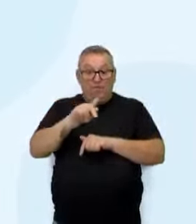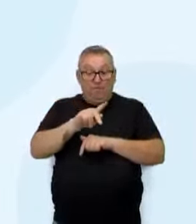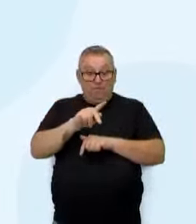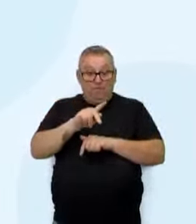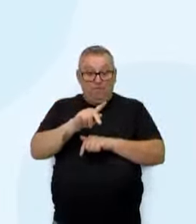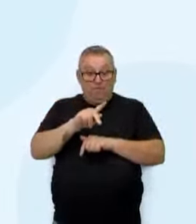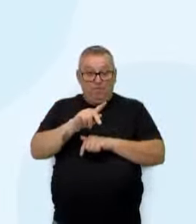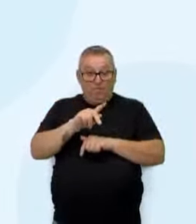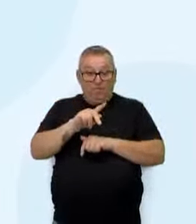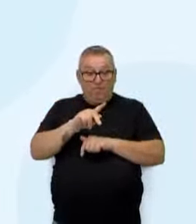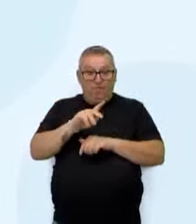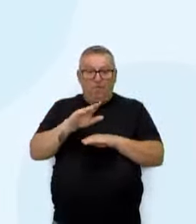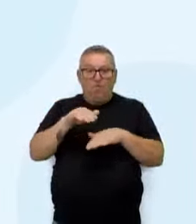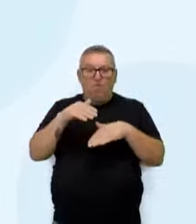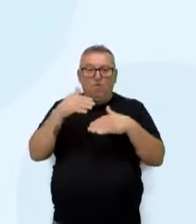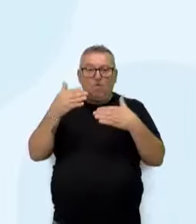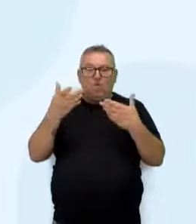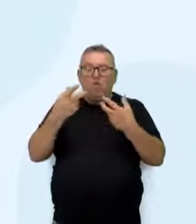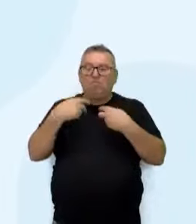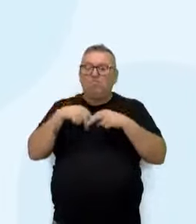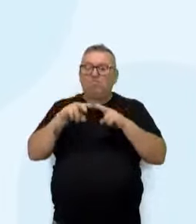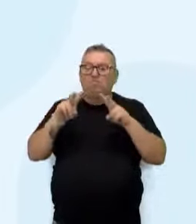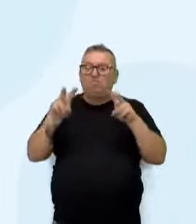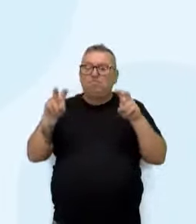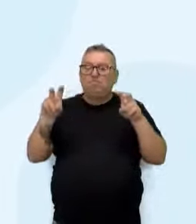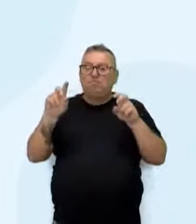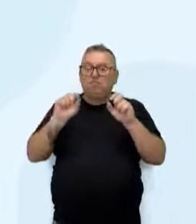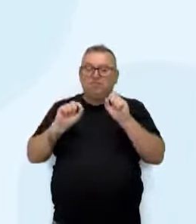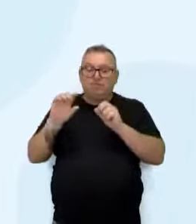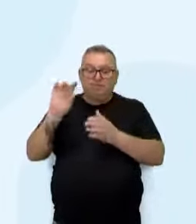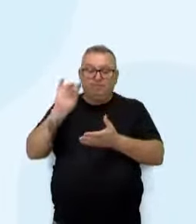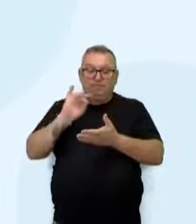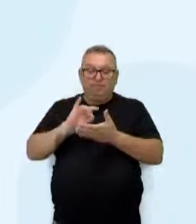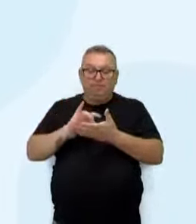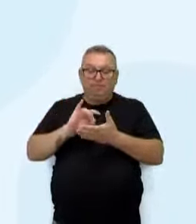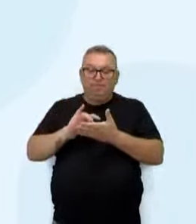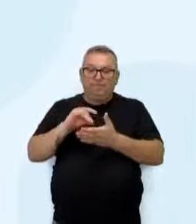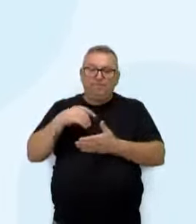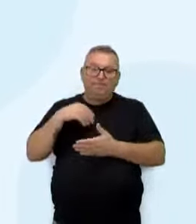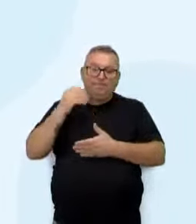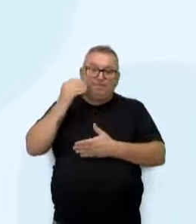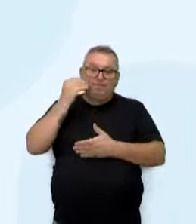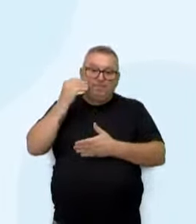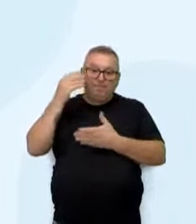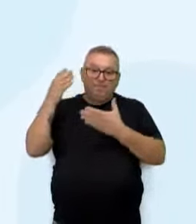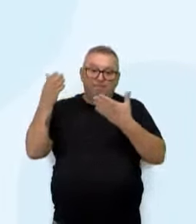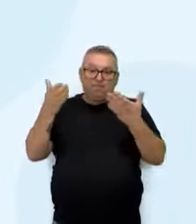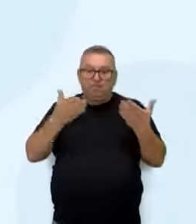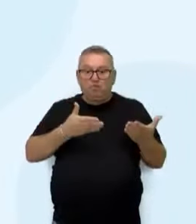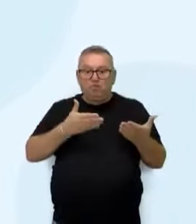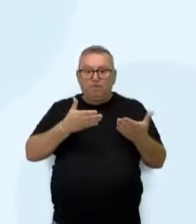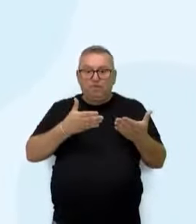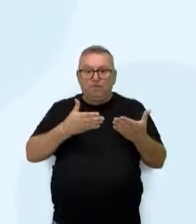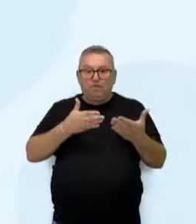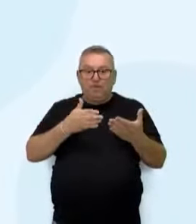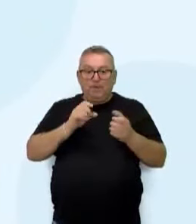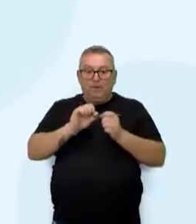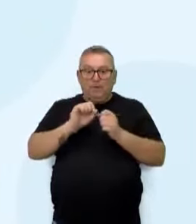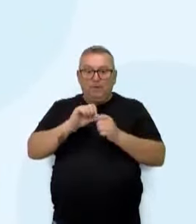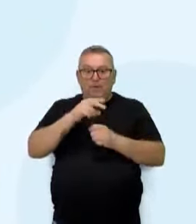seguinte, quais eram esses temas, né? O que de fato a gente buscou trazer e desenvolver ao longo